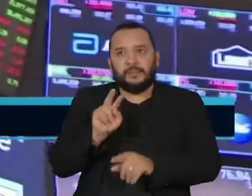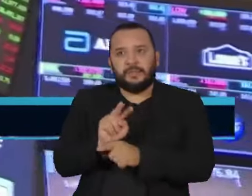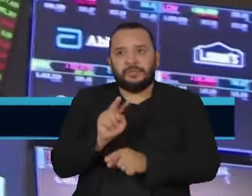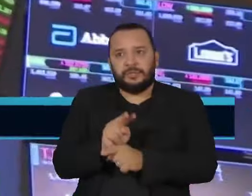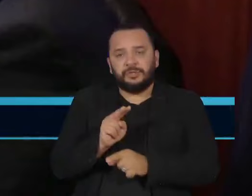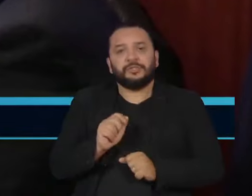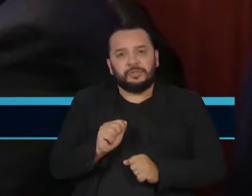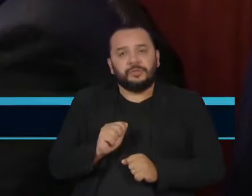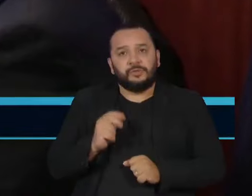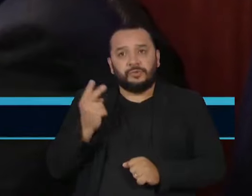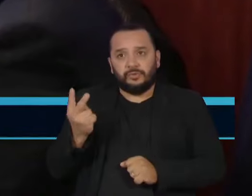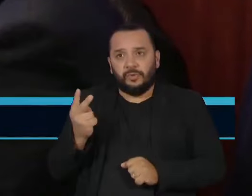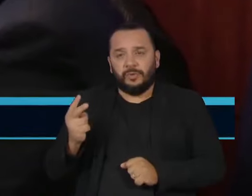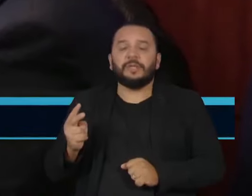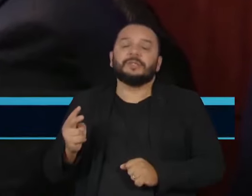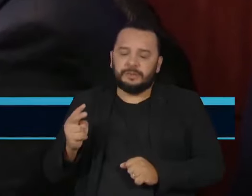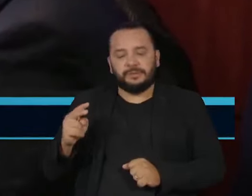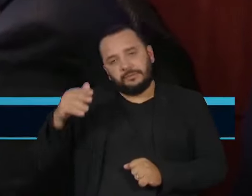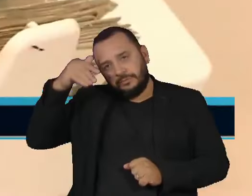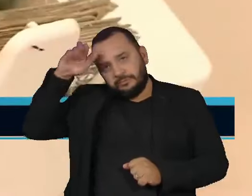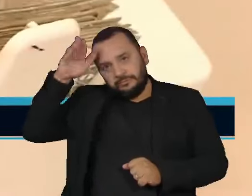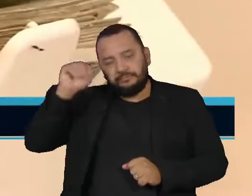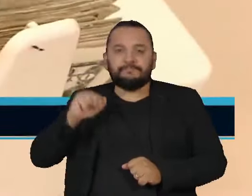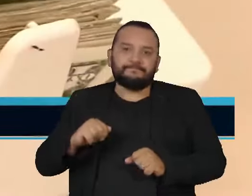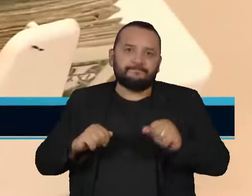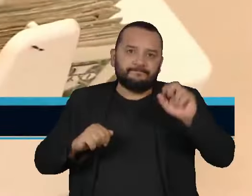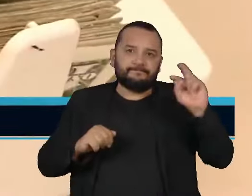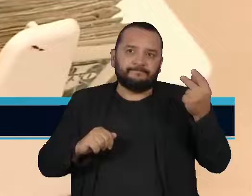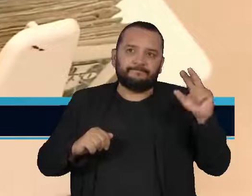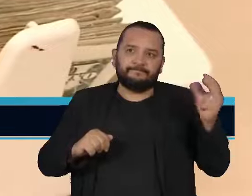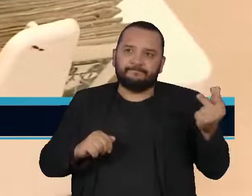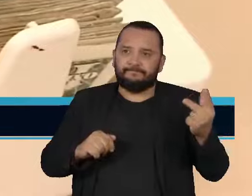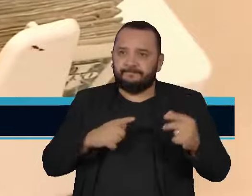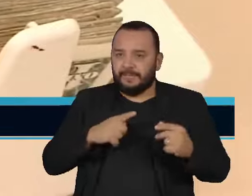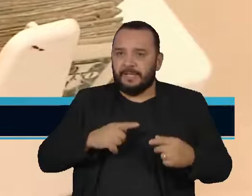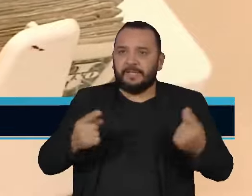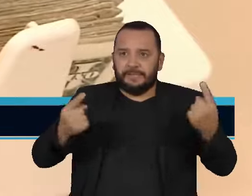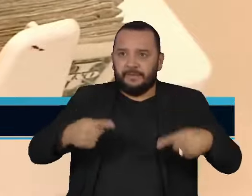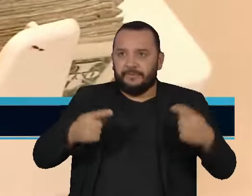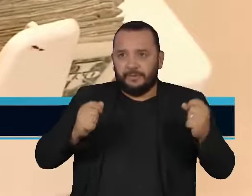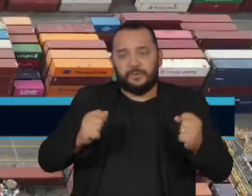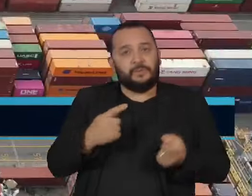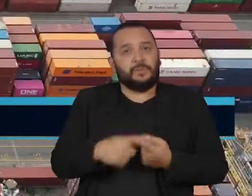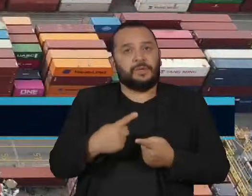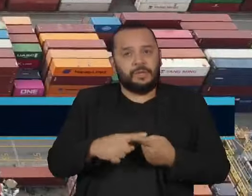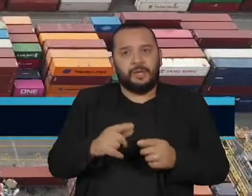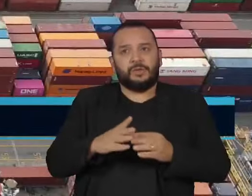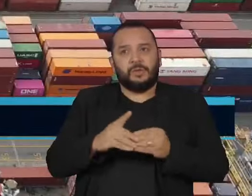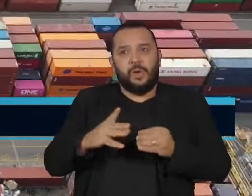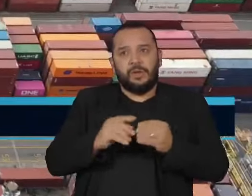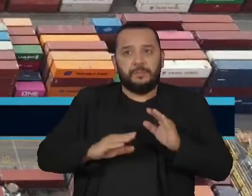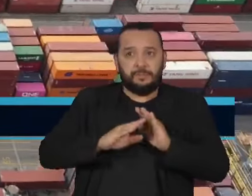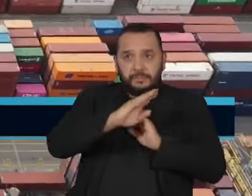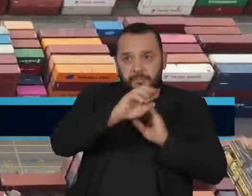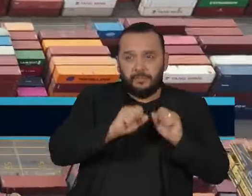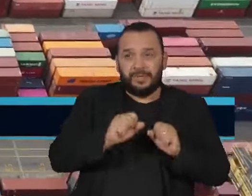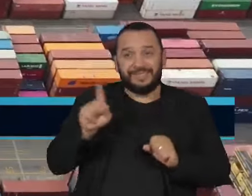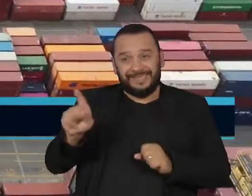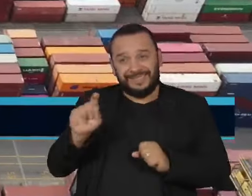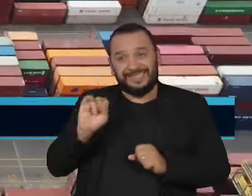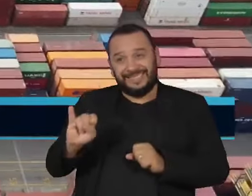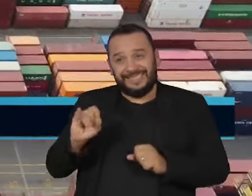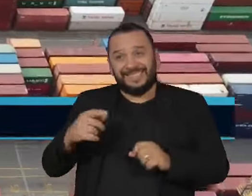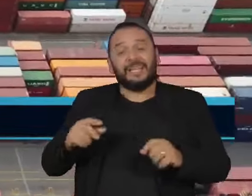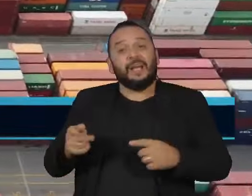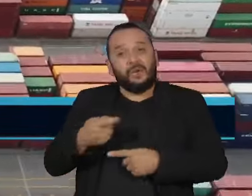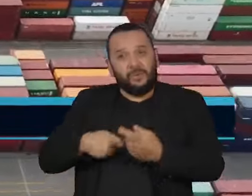dois candidatos representarão um desafio. Há riscos de alta do dólar e, se a economia chinesa sofrer, ela